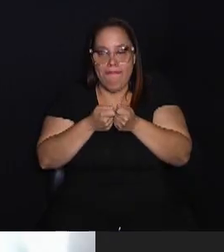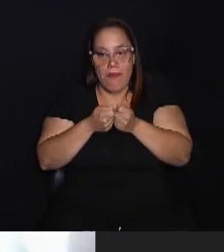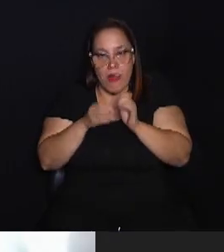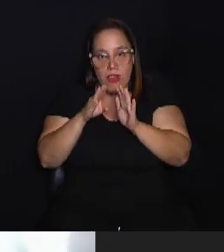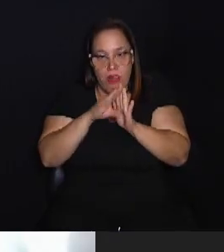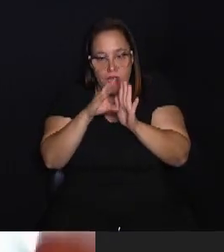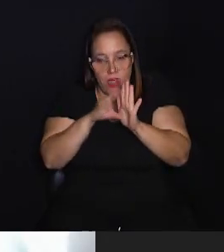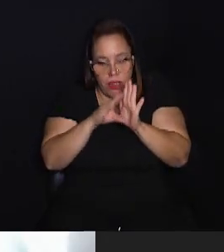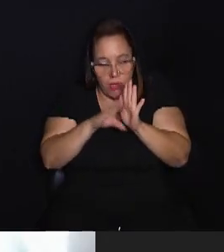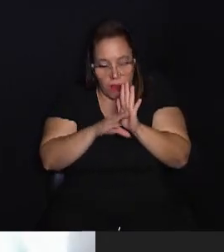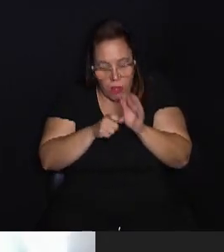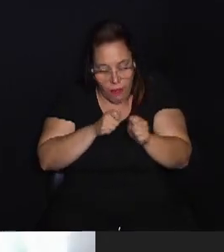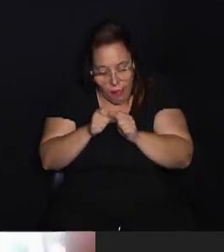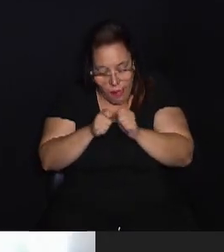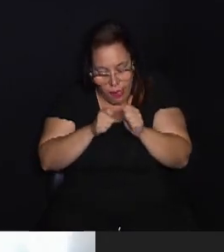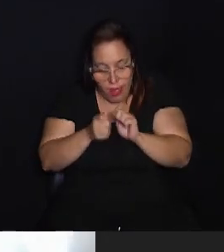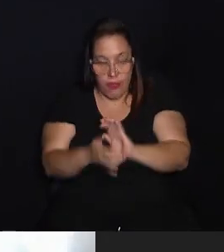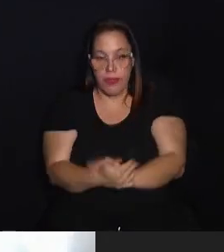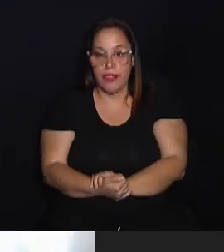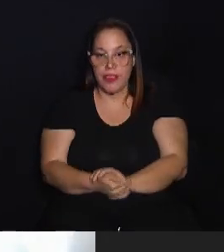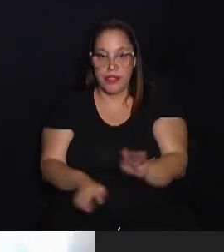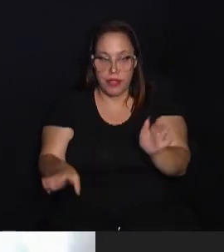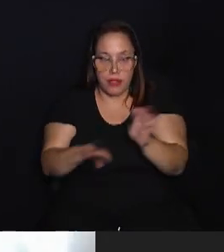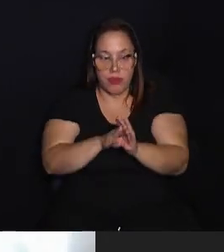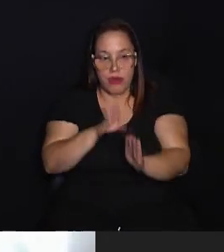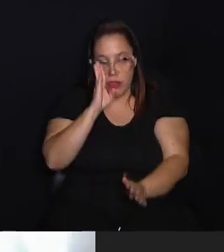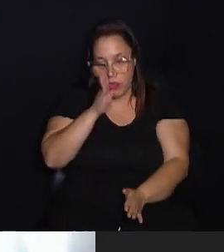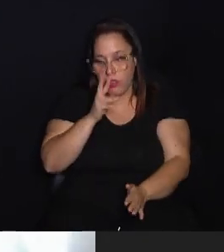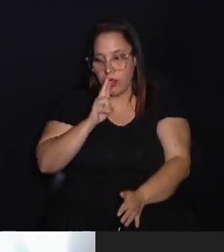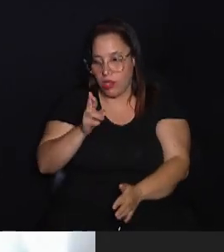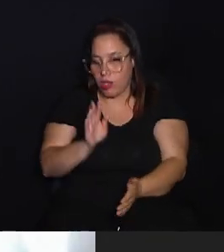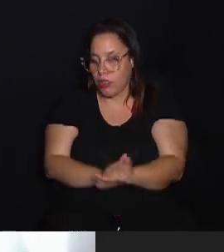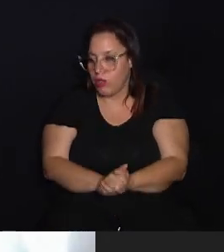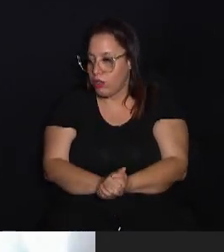metodologia controlada, para chegar a essa conclusão.